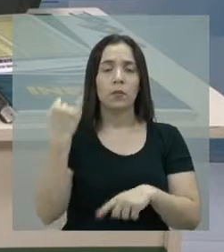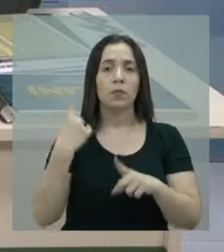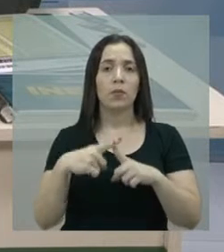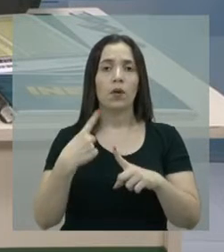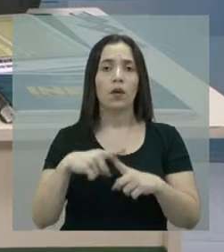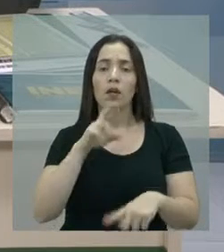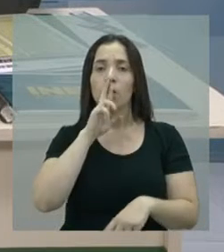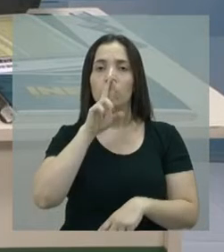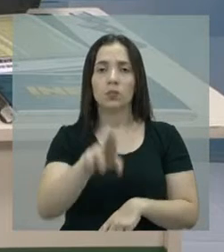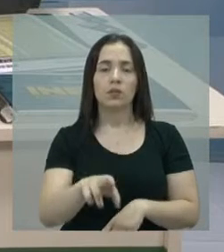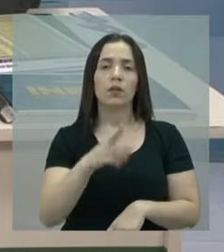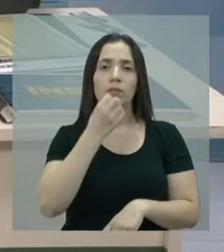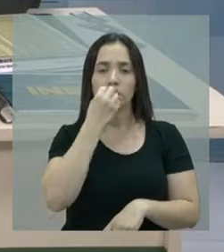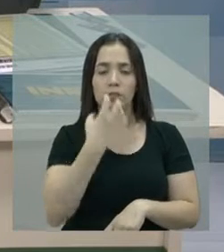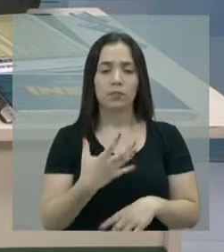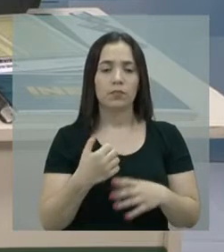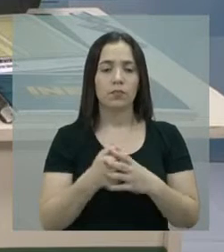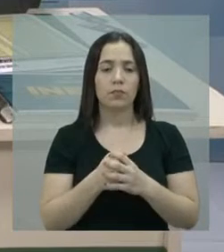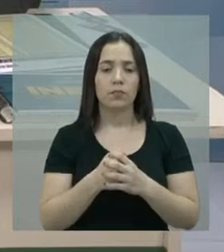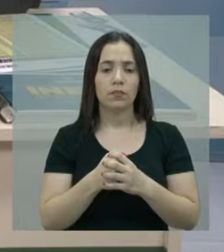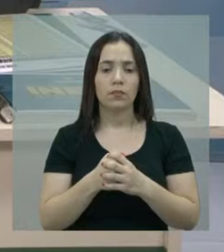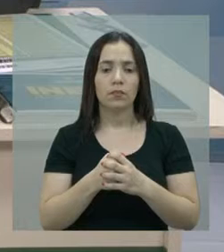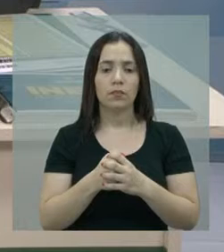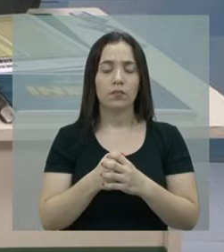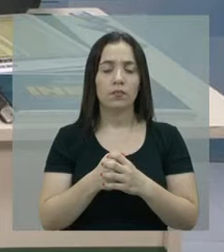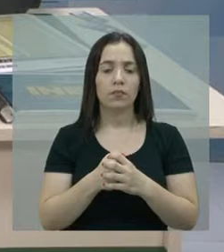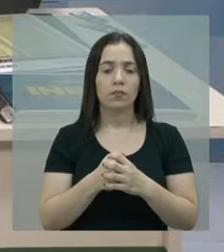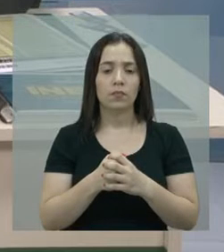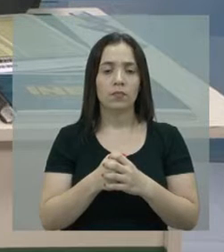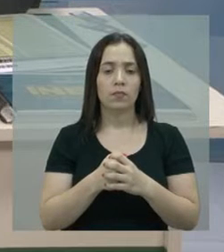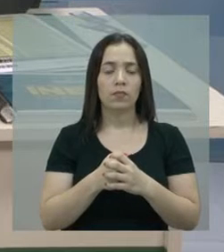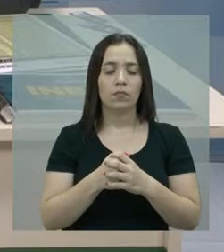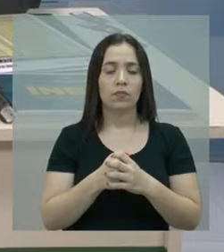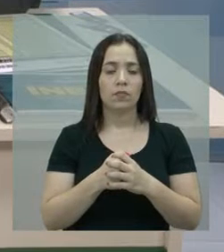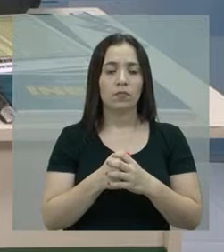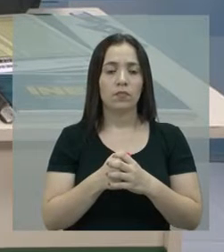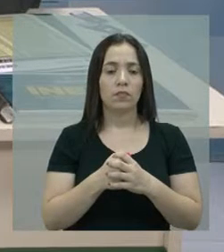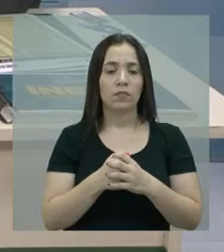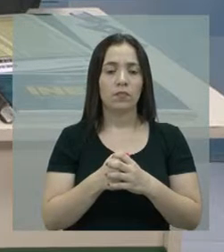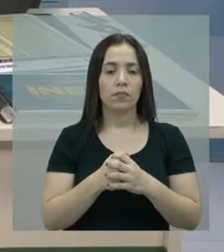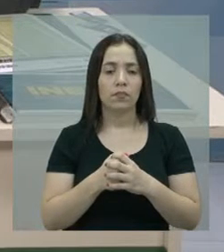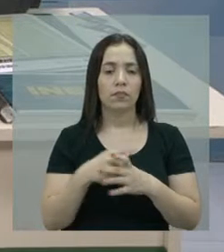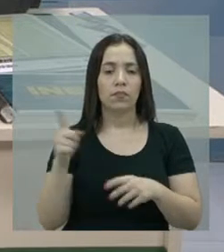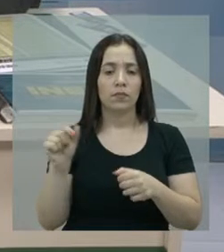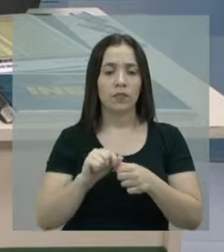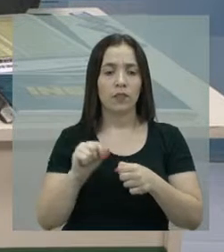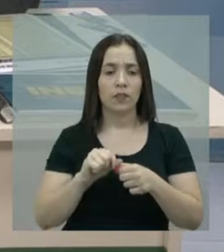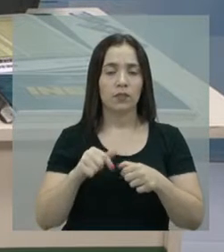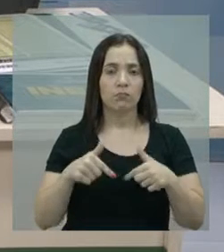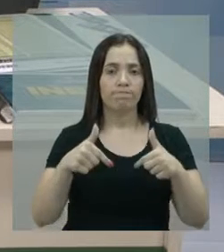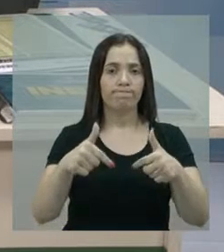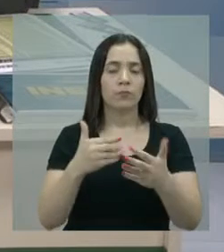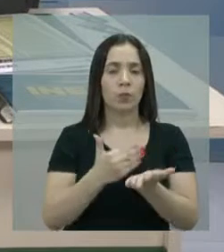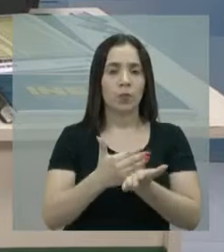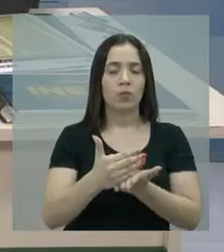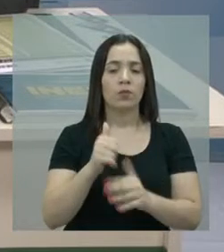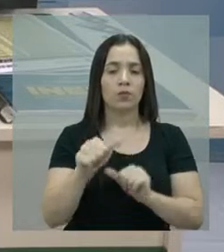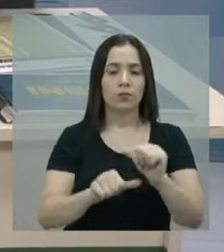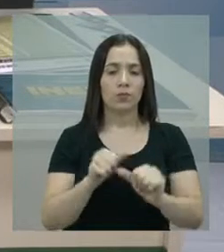resultado final. Só que ele teve a tarefa mais ingrata, que era fazer a transformação, e ele fez. Fundamental. Pois